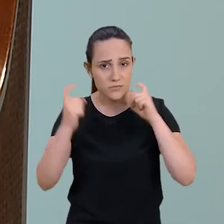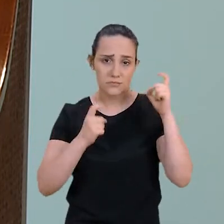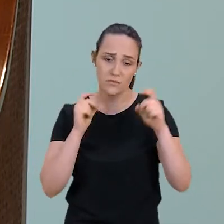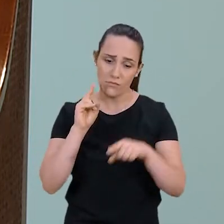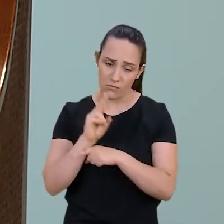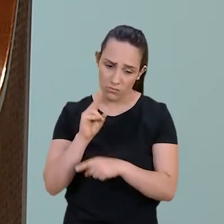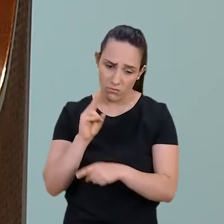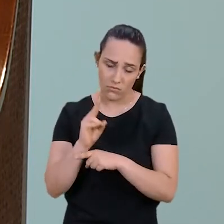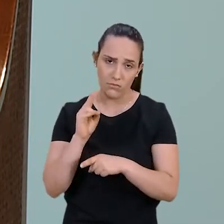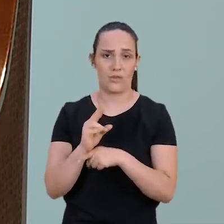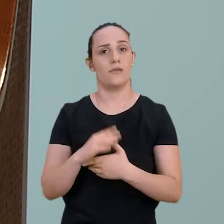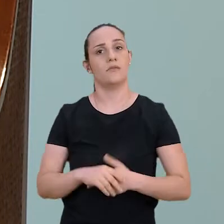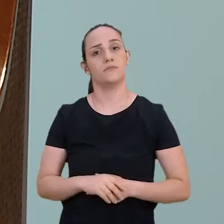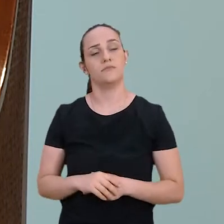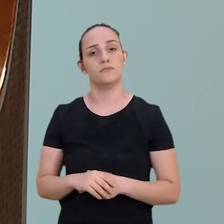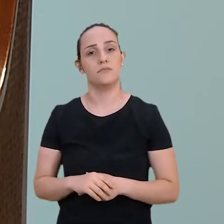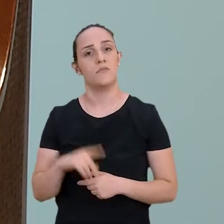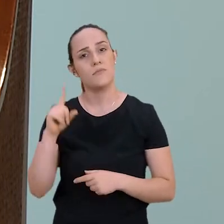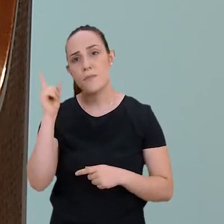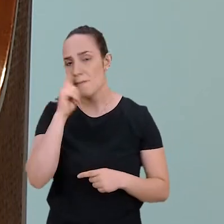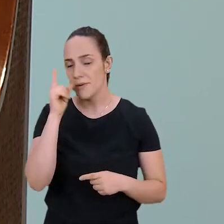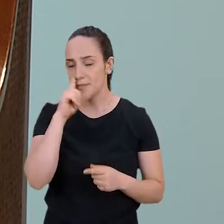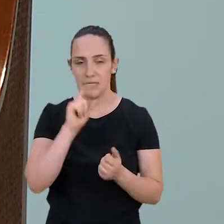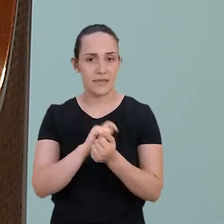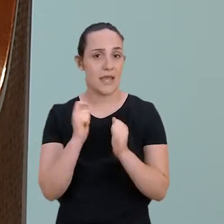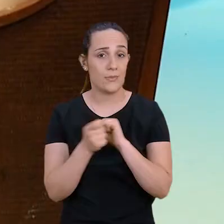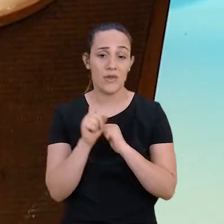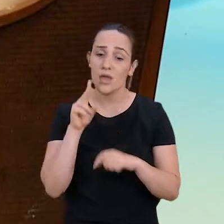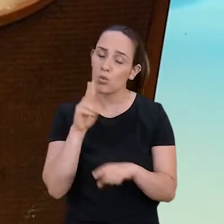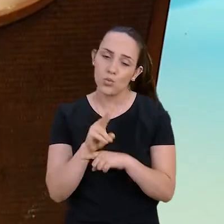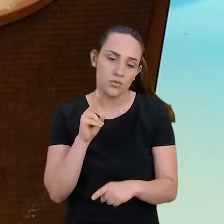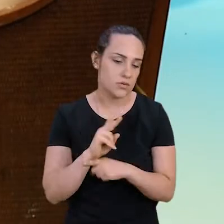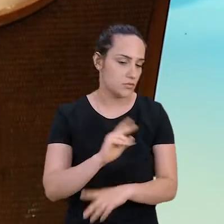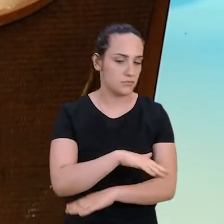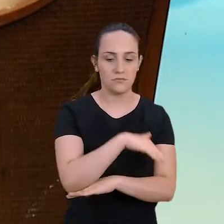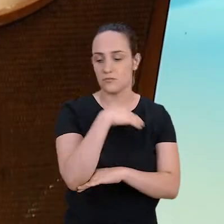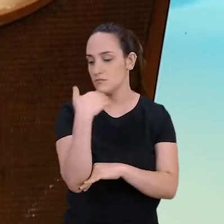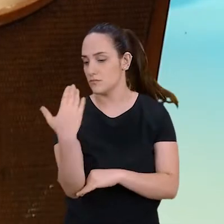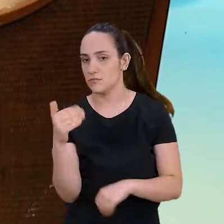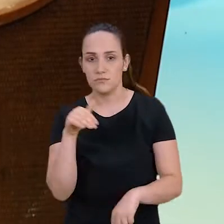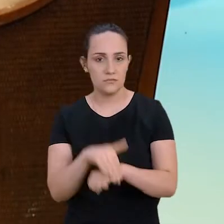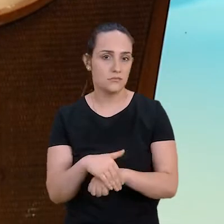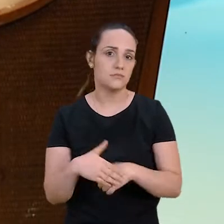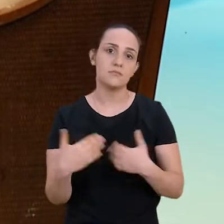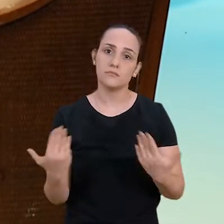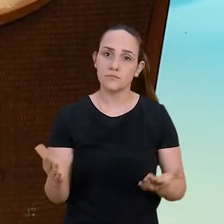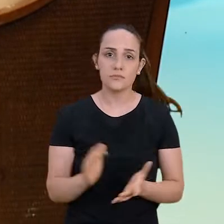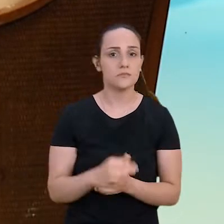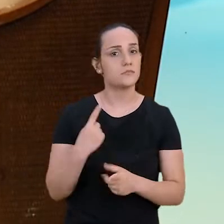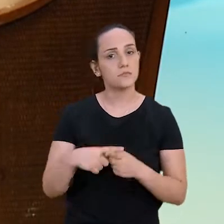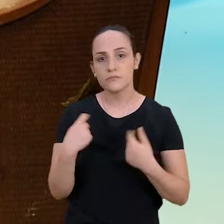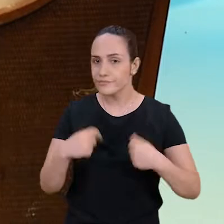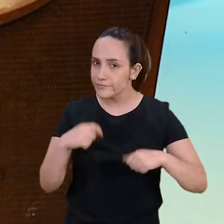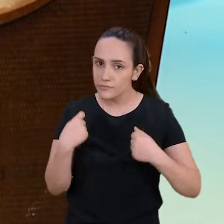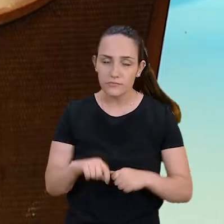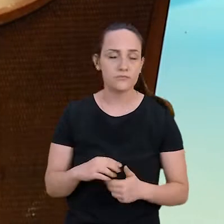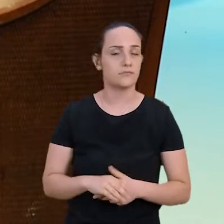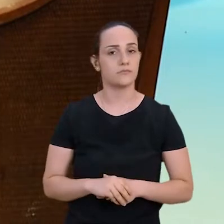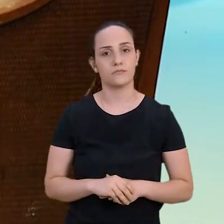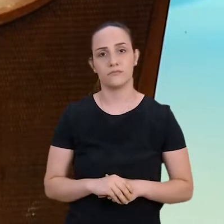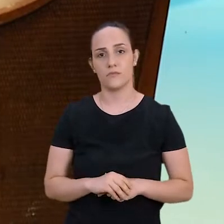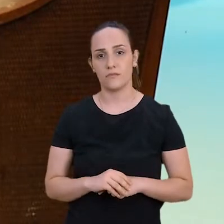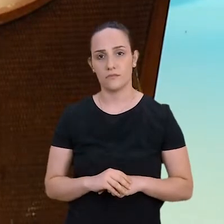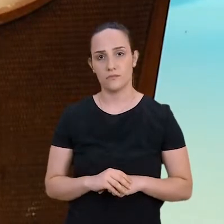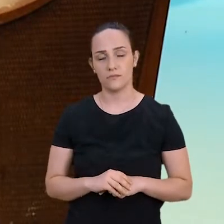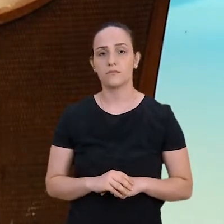cuidadoras informais. Elas se tornam cuidadoras diuturnas dos seus filhos, né? Porque essa é uma necessidade que eles têm.